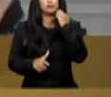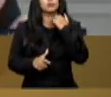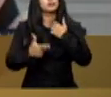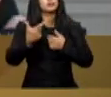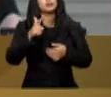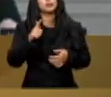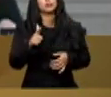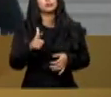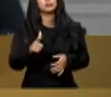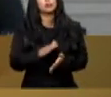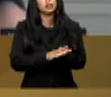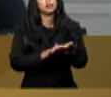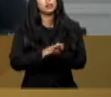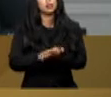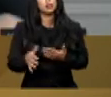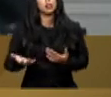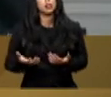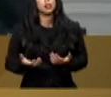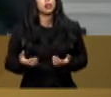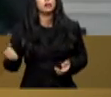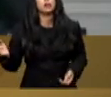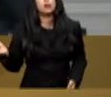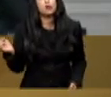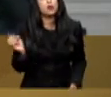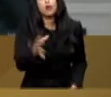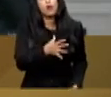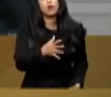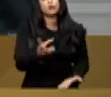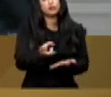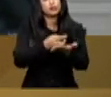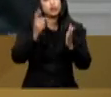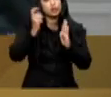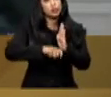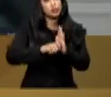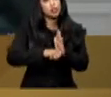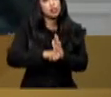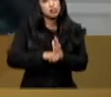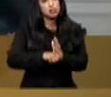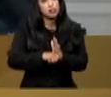uma inovação tributária no mundo jurídico.